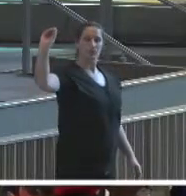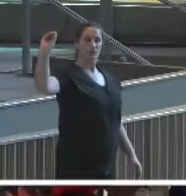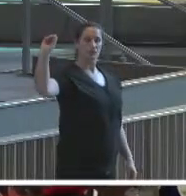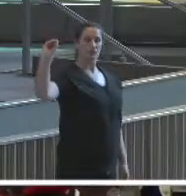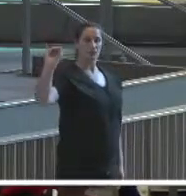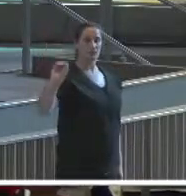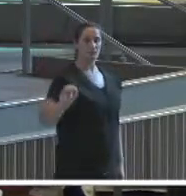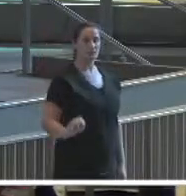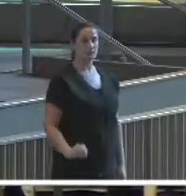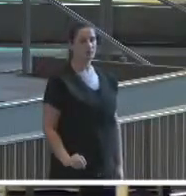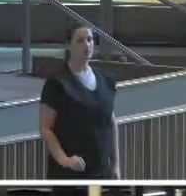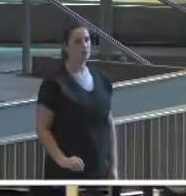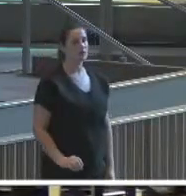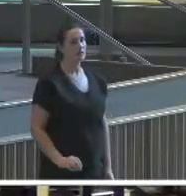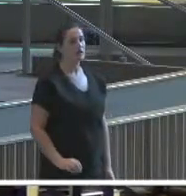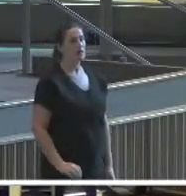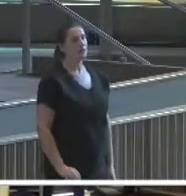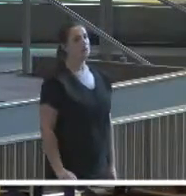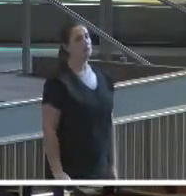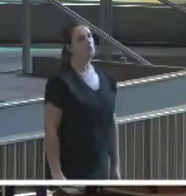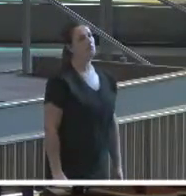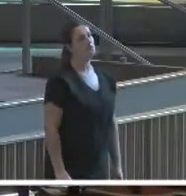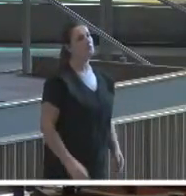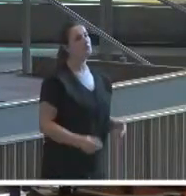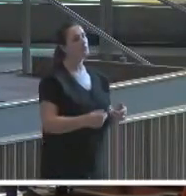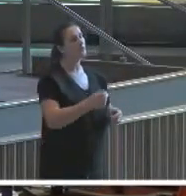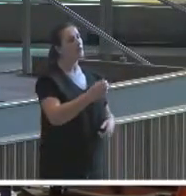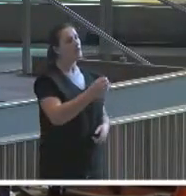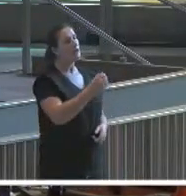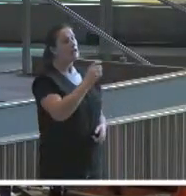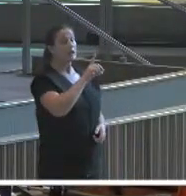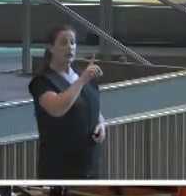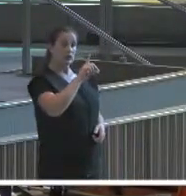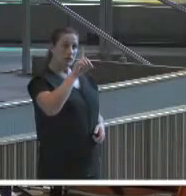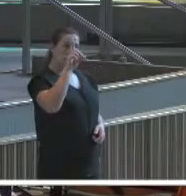Outra coisa que Deus começa a dizer aqui,